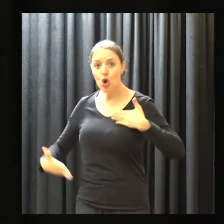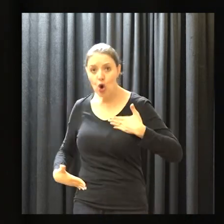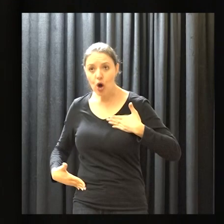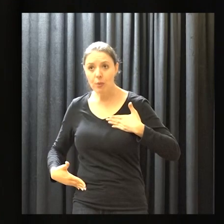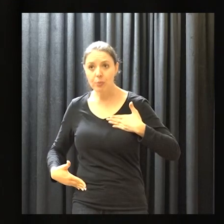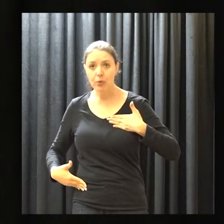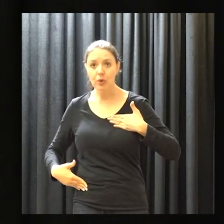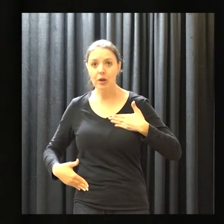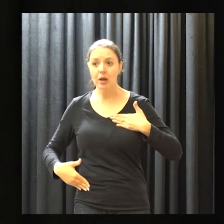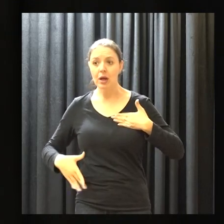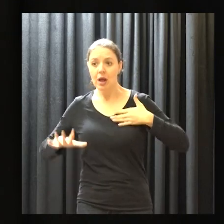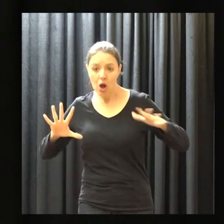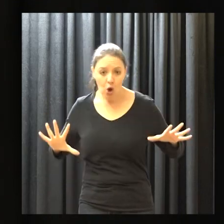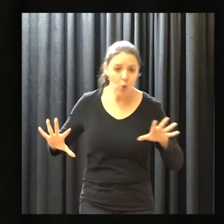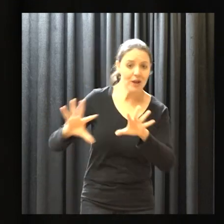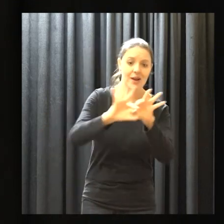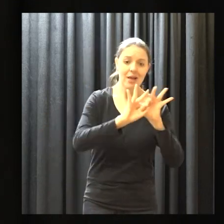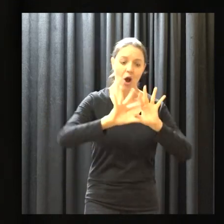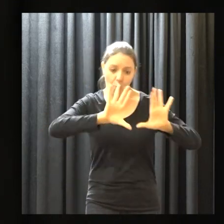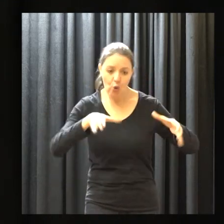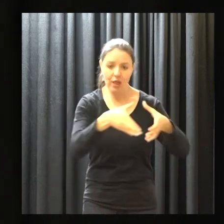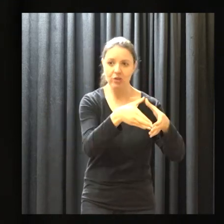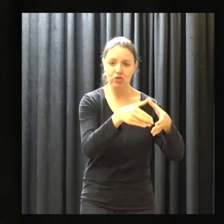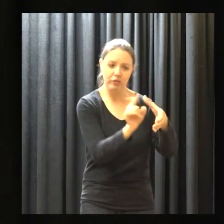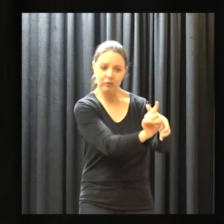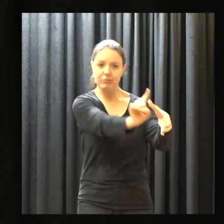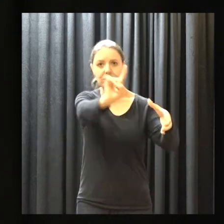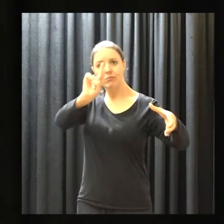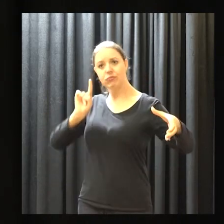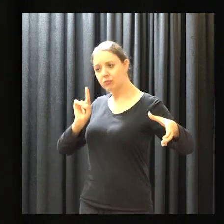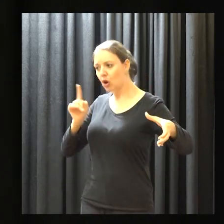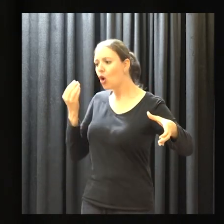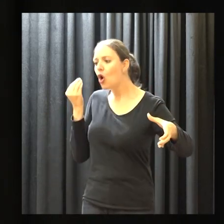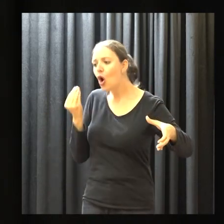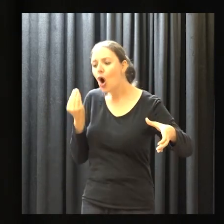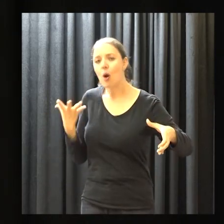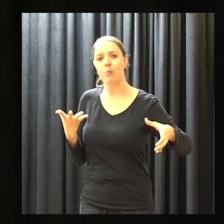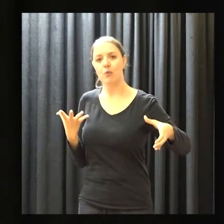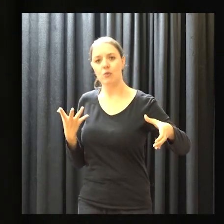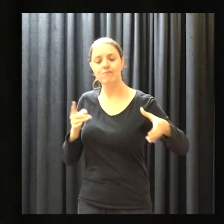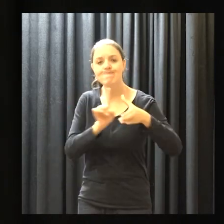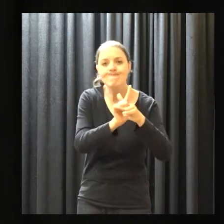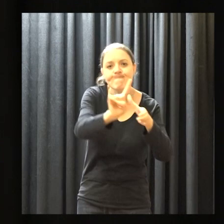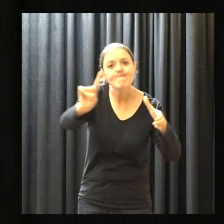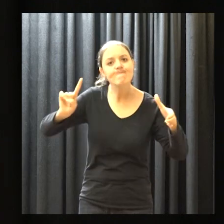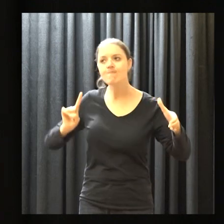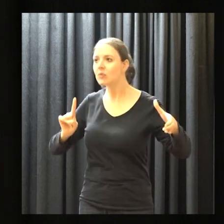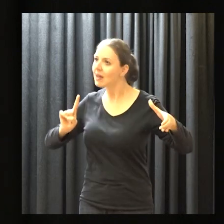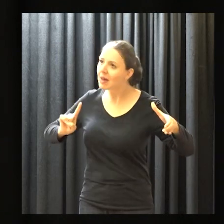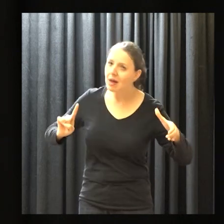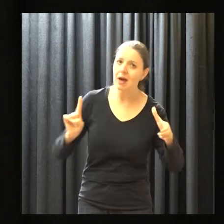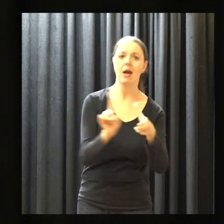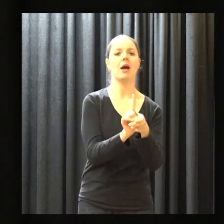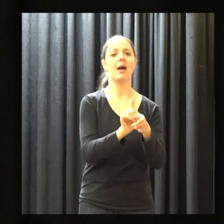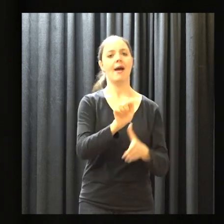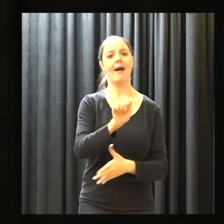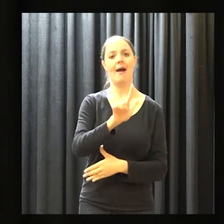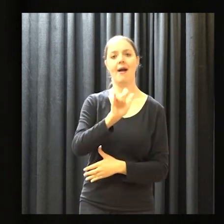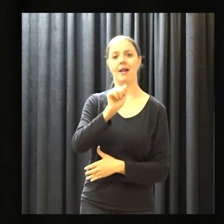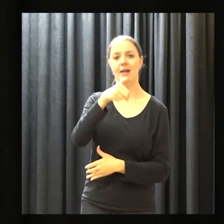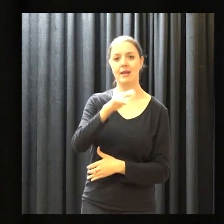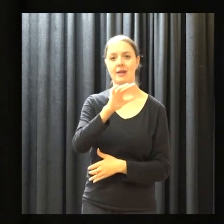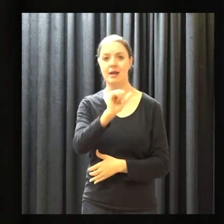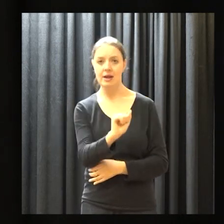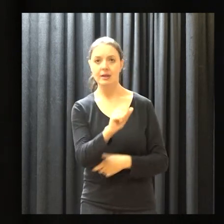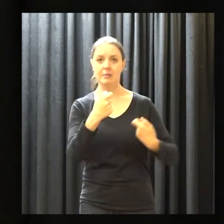aliança, eu acho que é uma definição muito legal, porque amplia as possibilidades de coleções e de